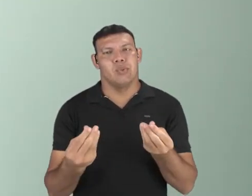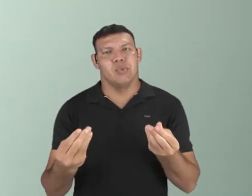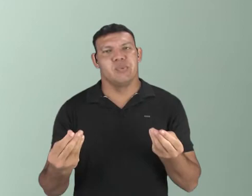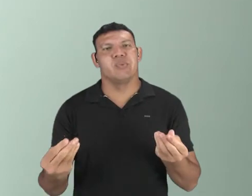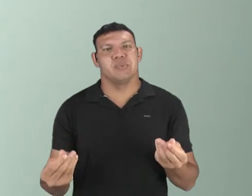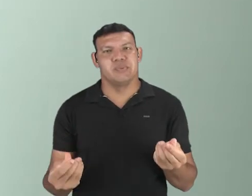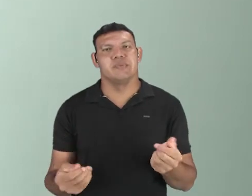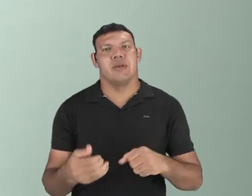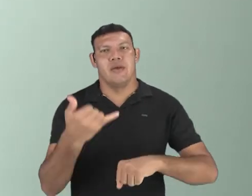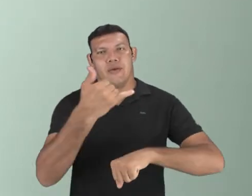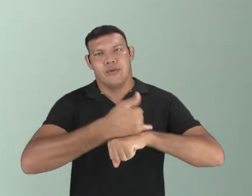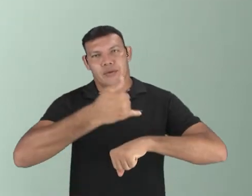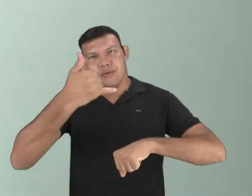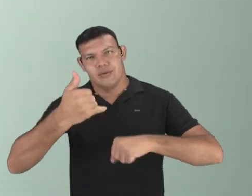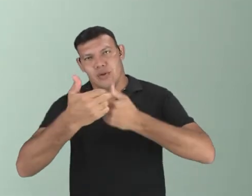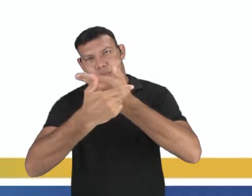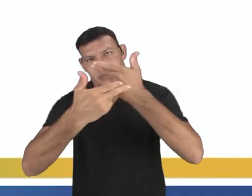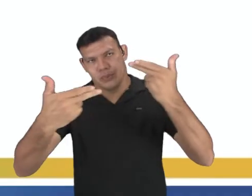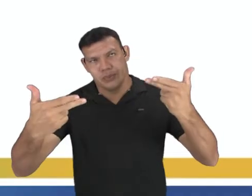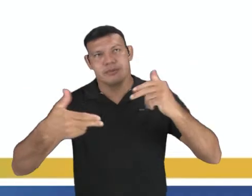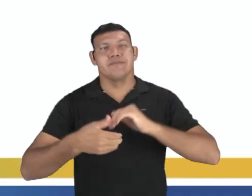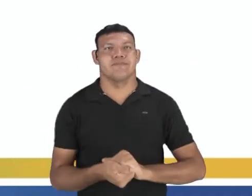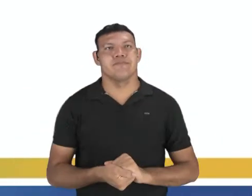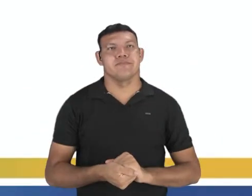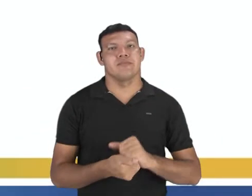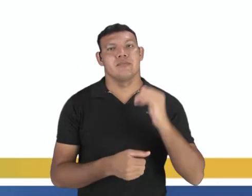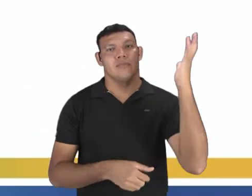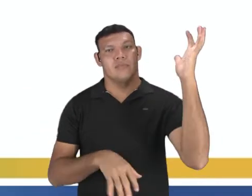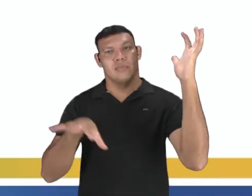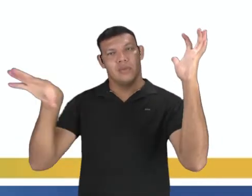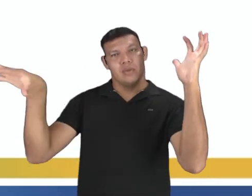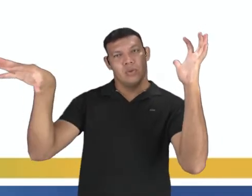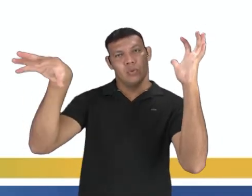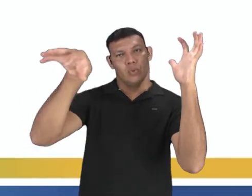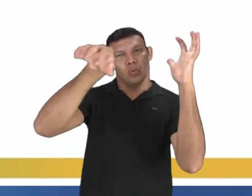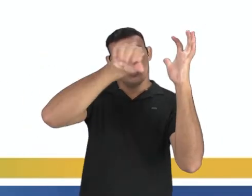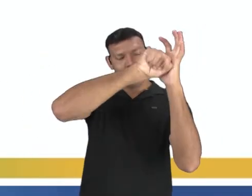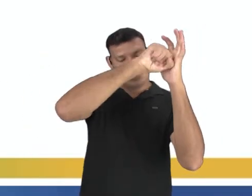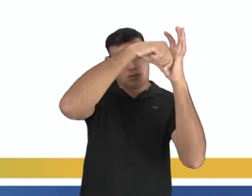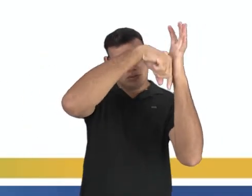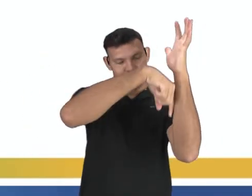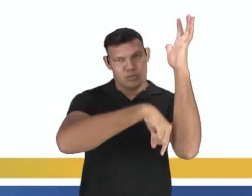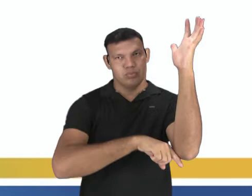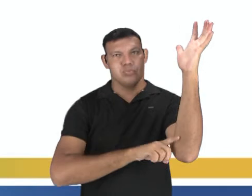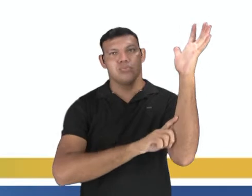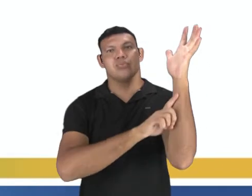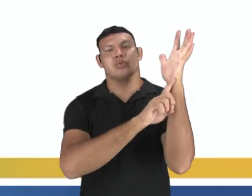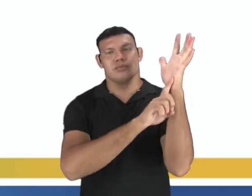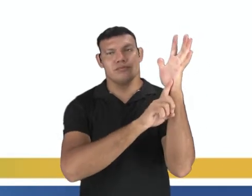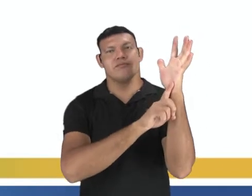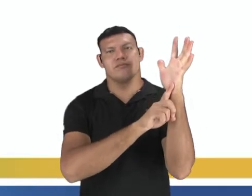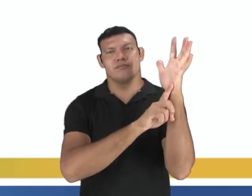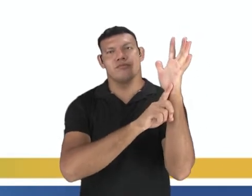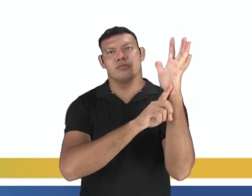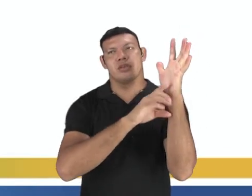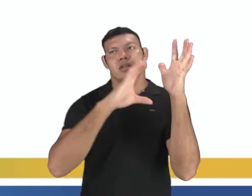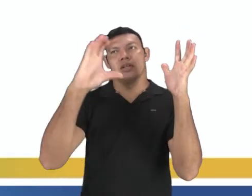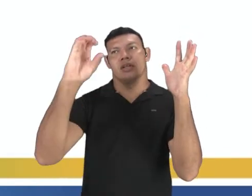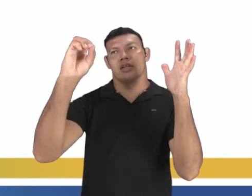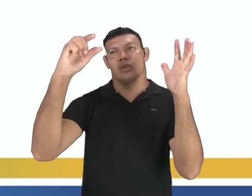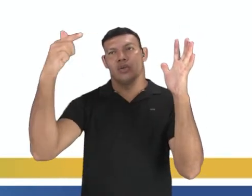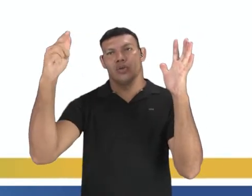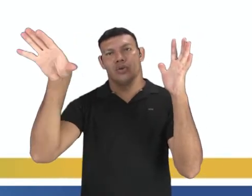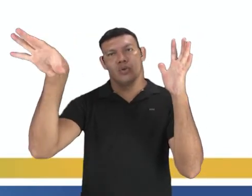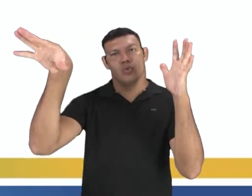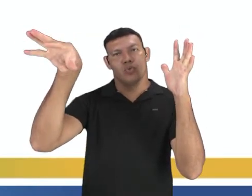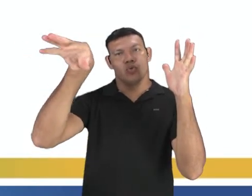e do nitrogênio. Bom, a fotossíntese, ela é a nutrição orgânica, né, que utiliza o gás carbônico